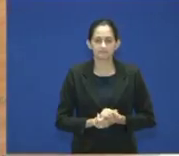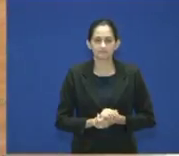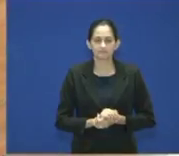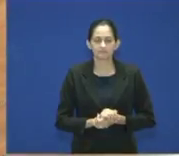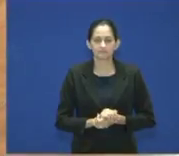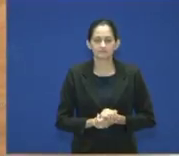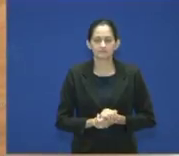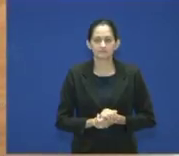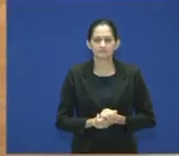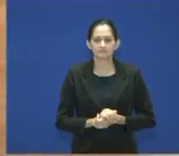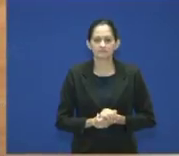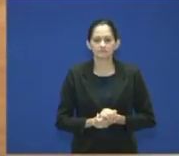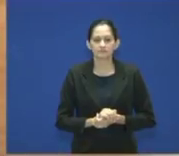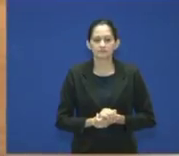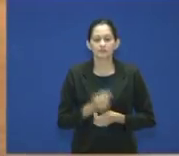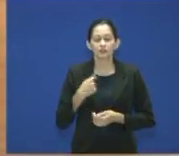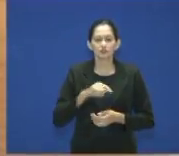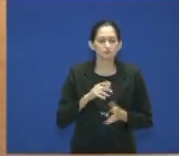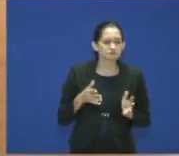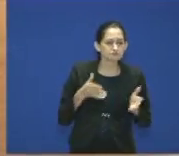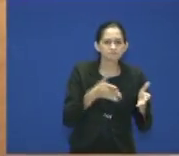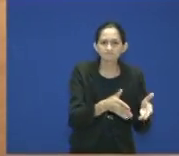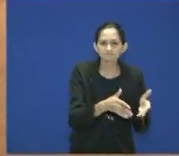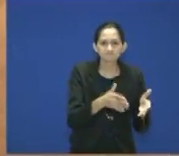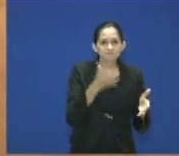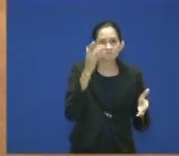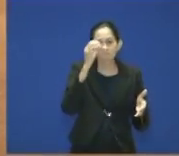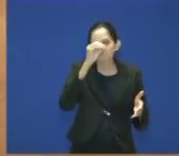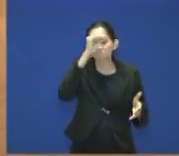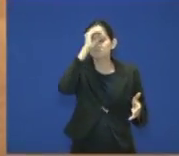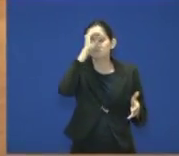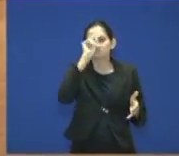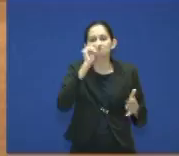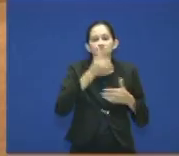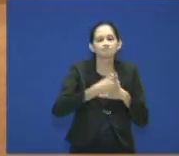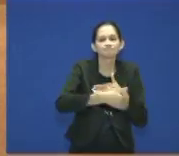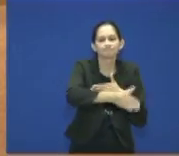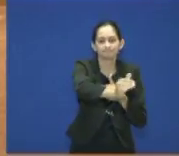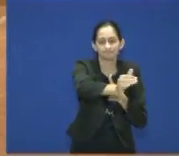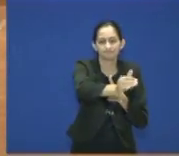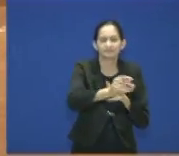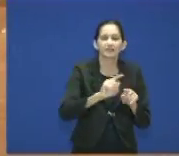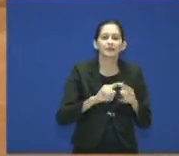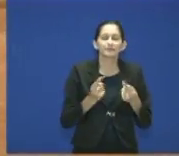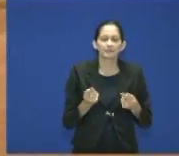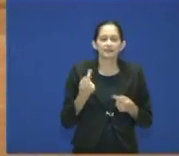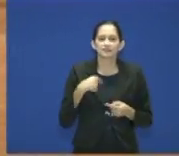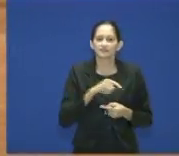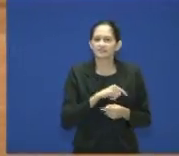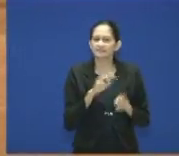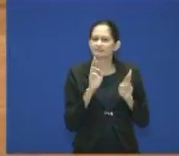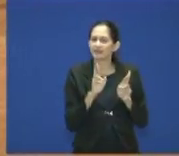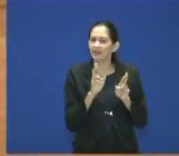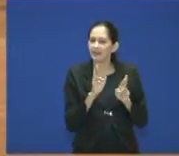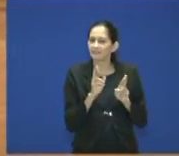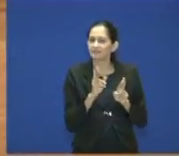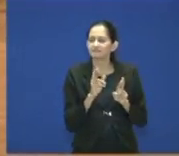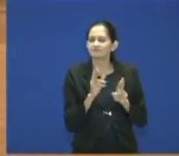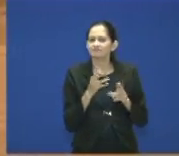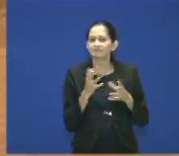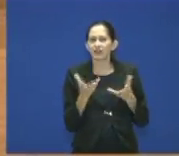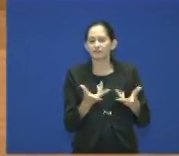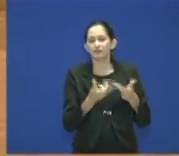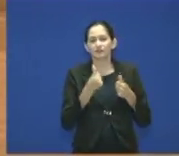Dança, né? Nós não sabíamos o que esperávamos, mas tenho certeza que, no fundo, nós esperávamos grandes experiências,